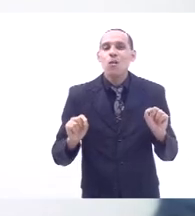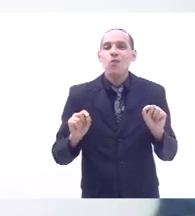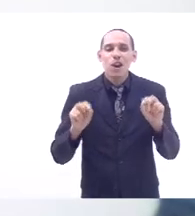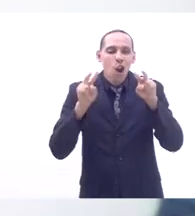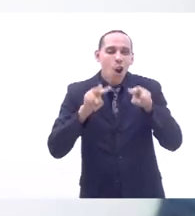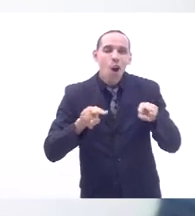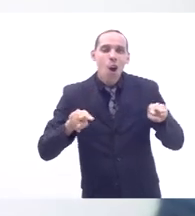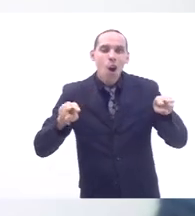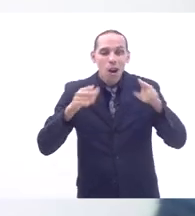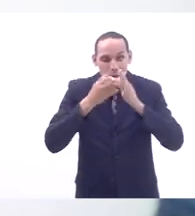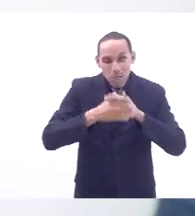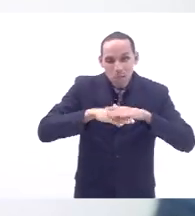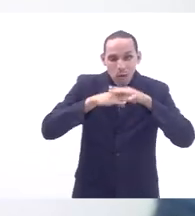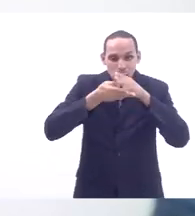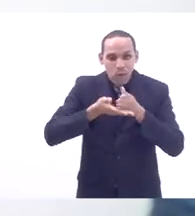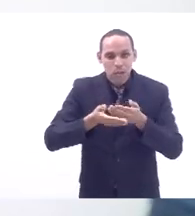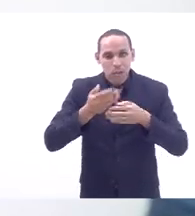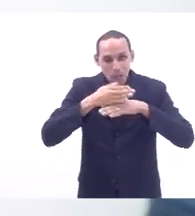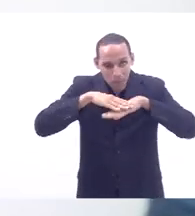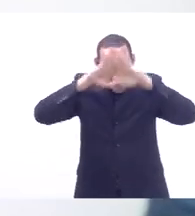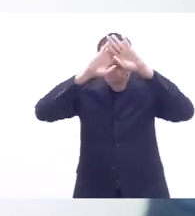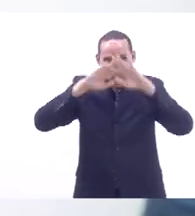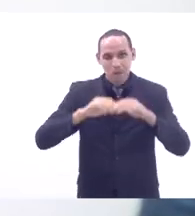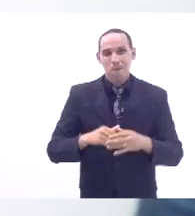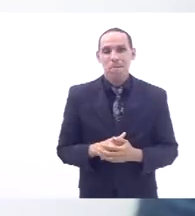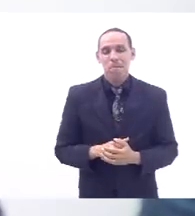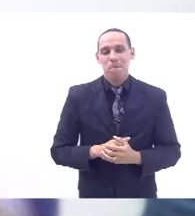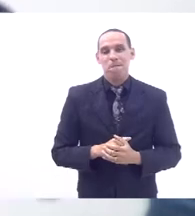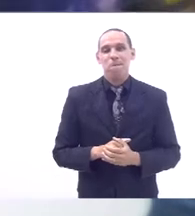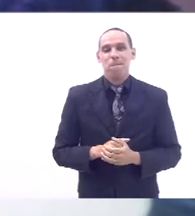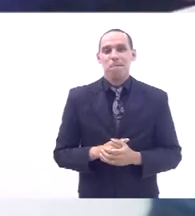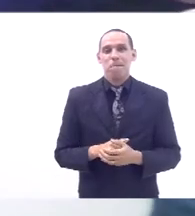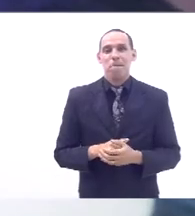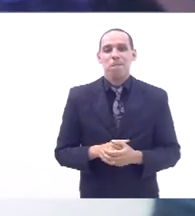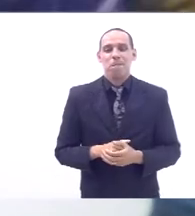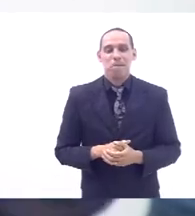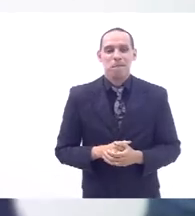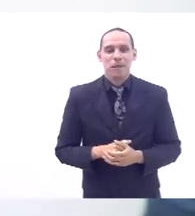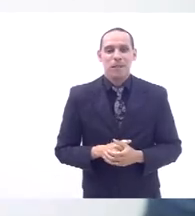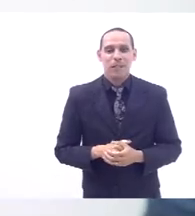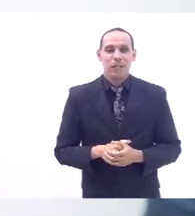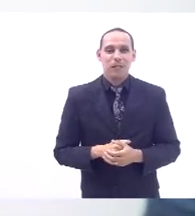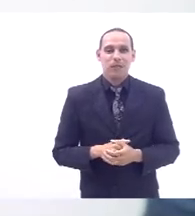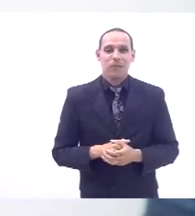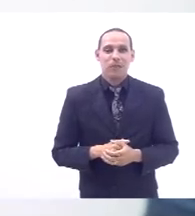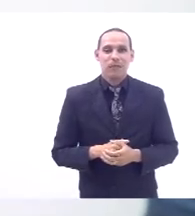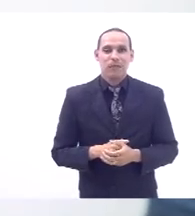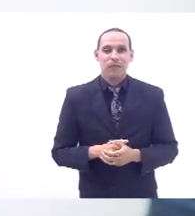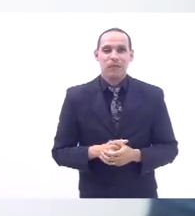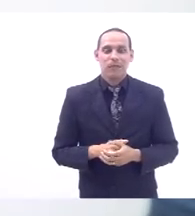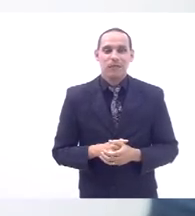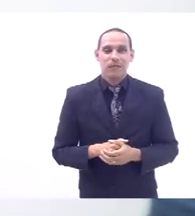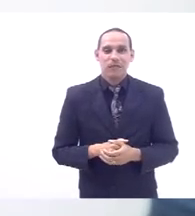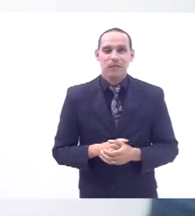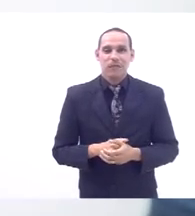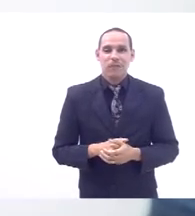os orixá. Mora aqui, babá, menina, tem um valor e jogo comigo. E